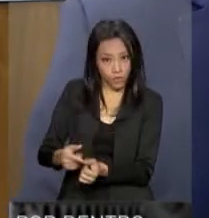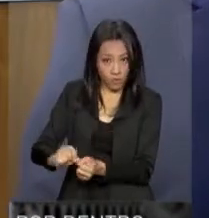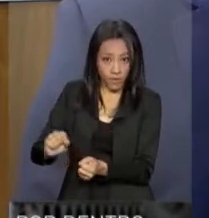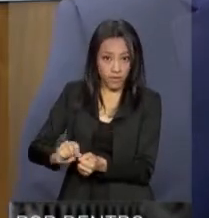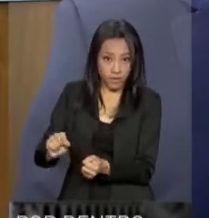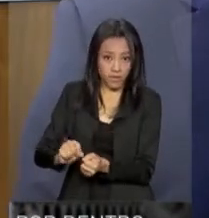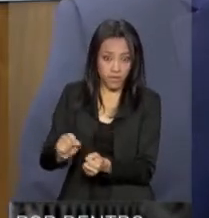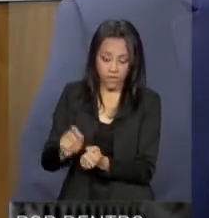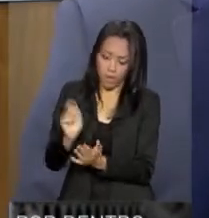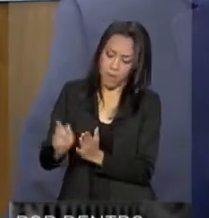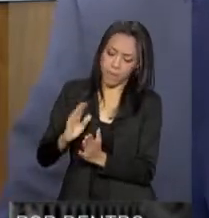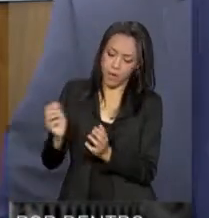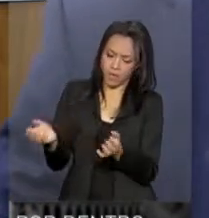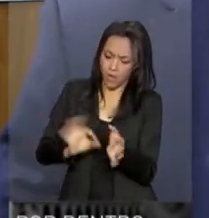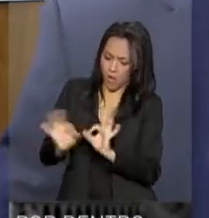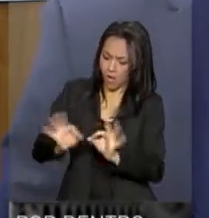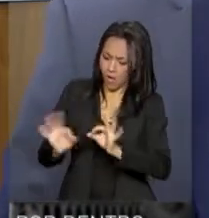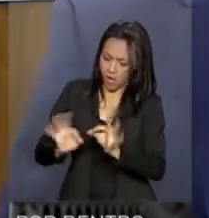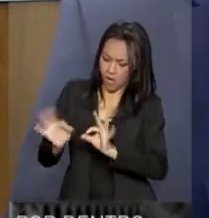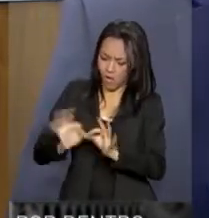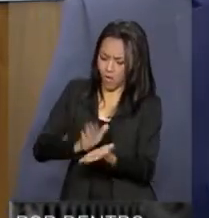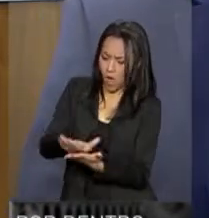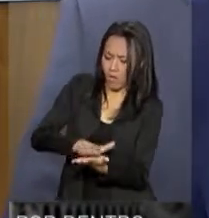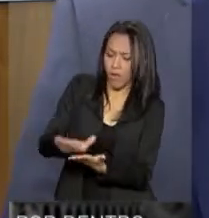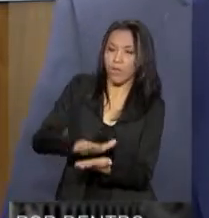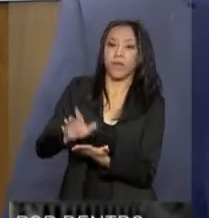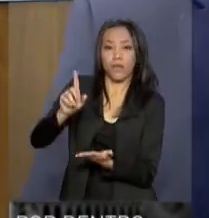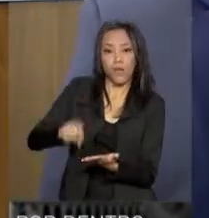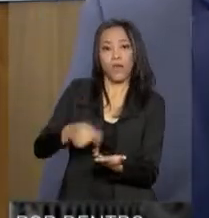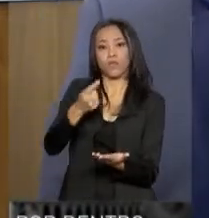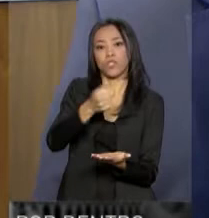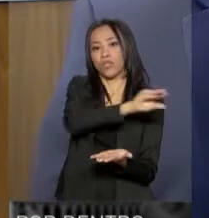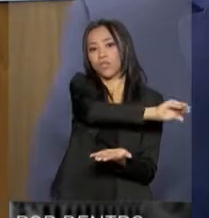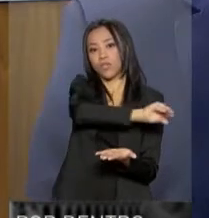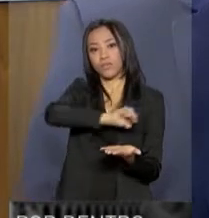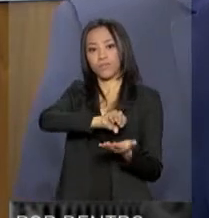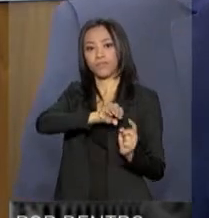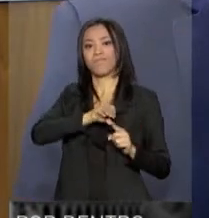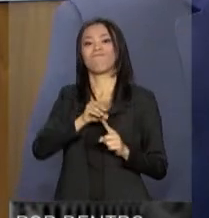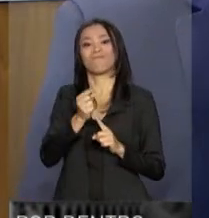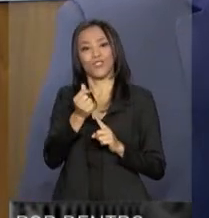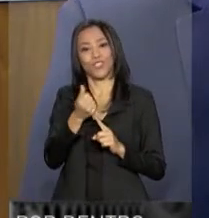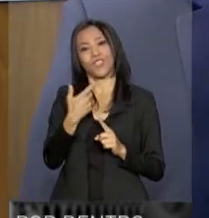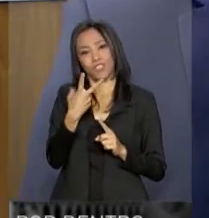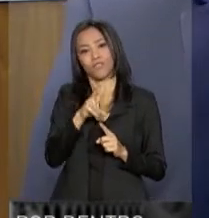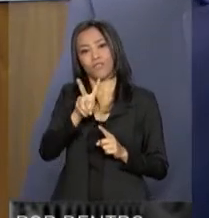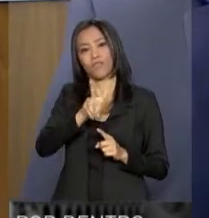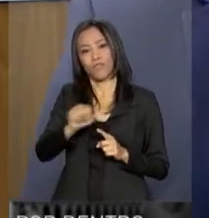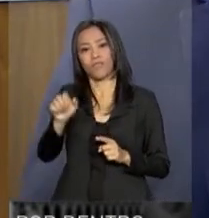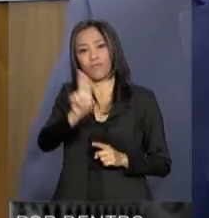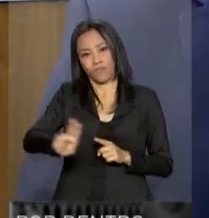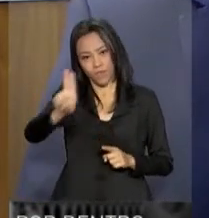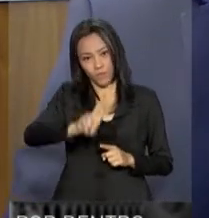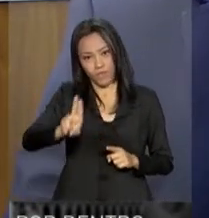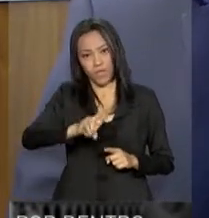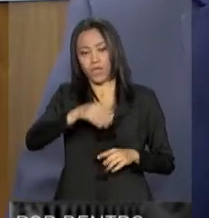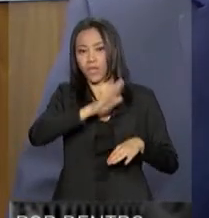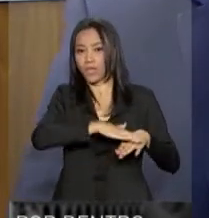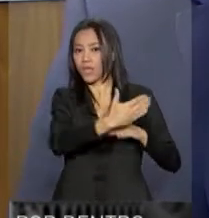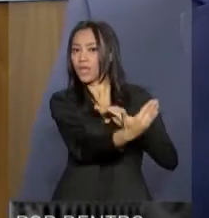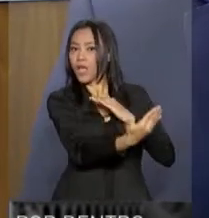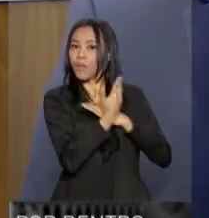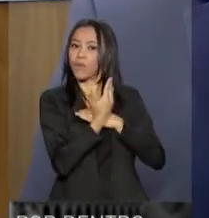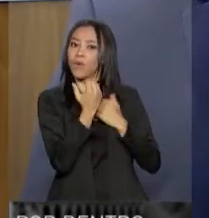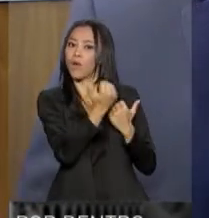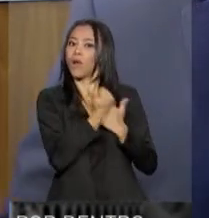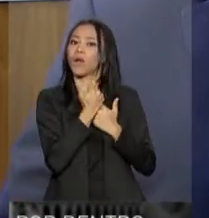estamos a trabalhar fazendo todo o trabalho digital que foi esse o recurso que os cenários nos ajudou a partir mercante parte só para a